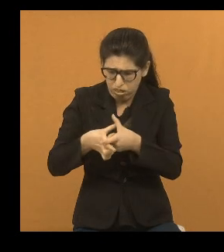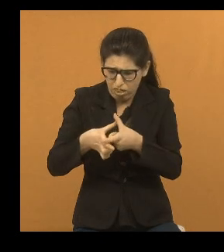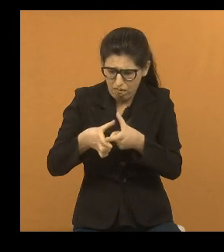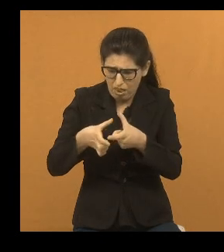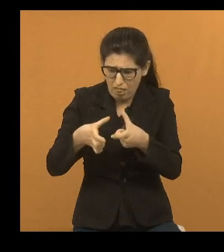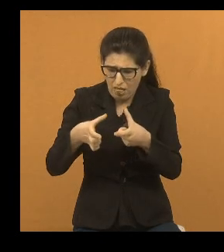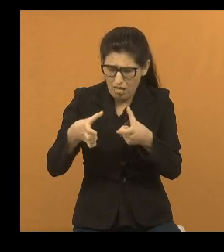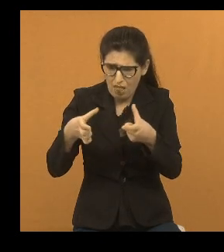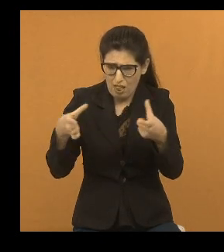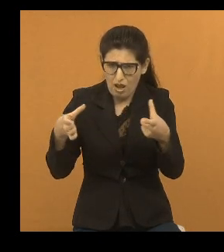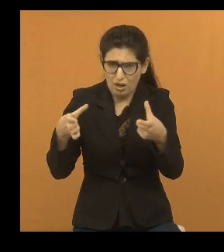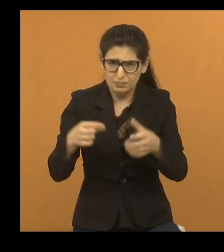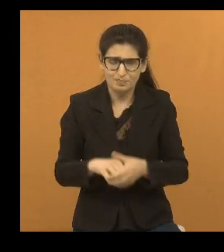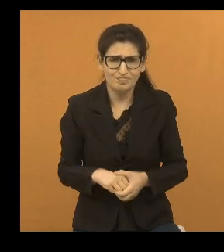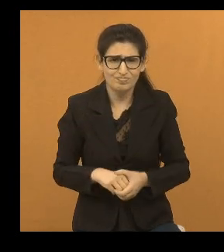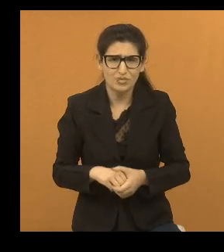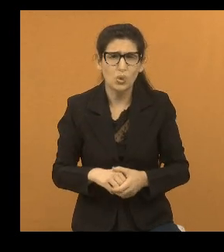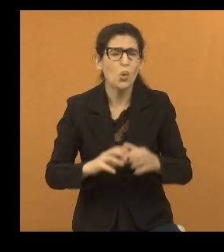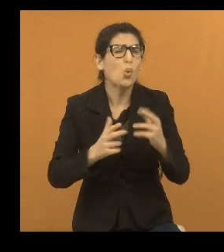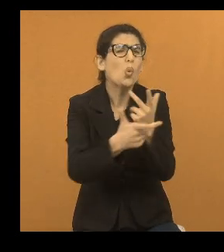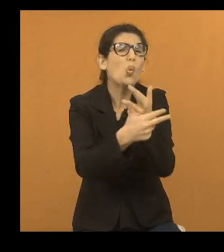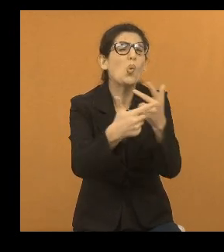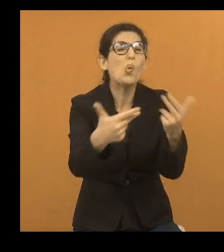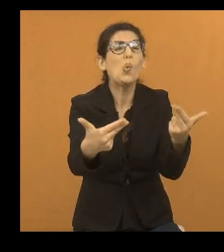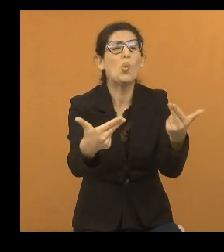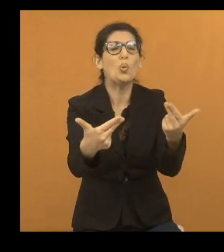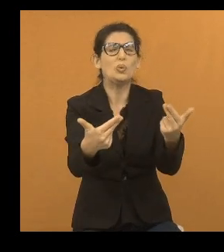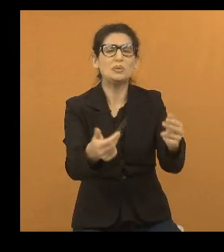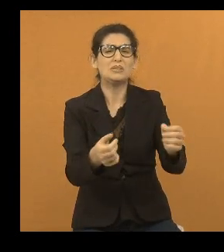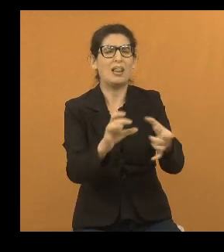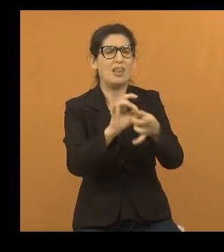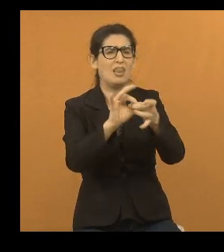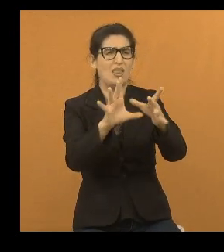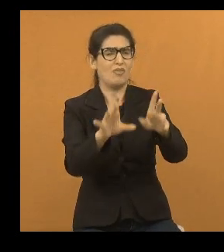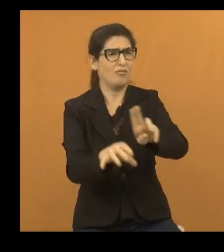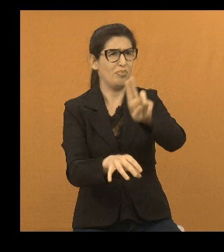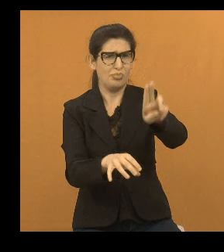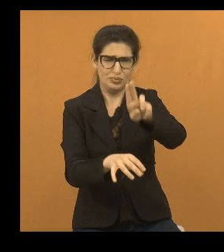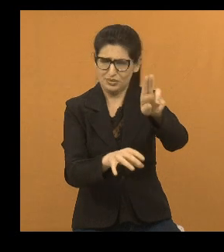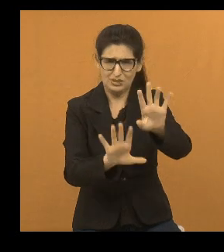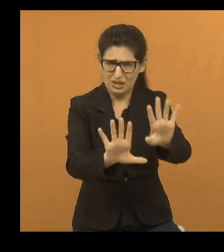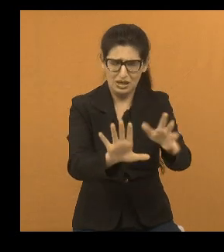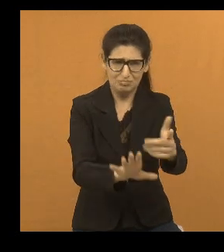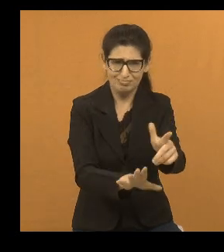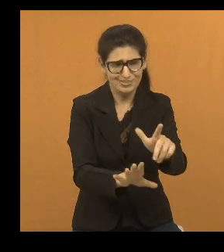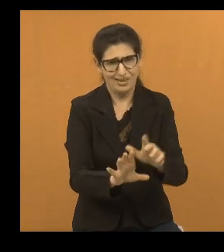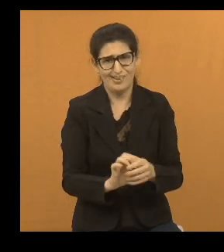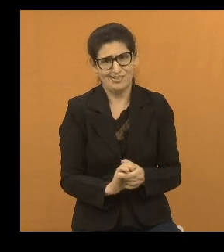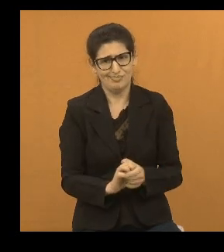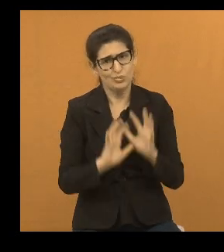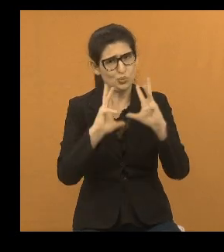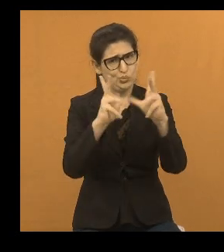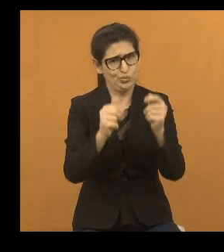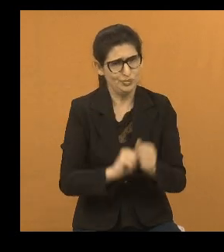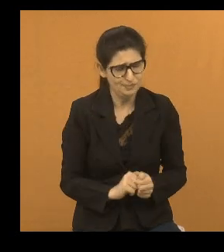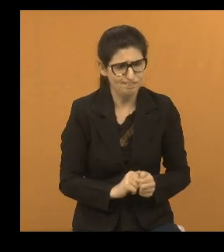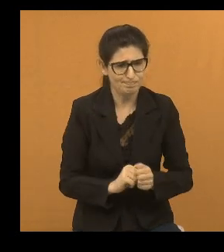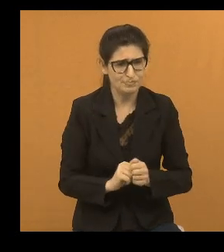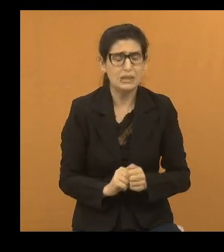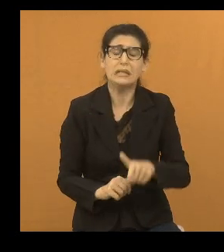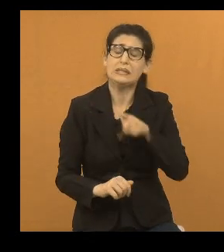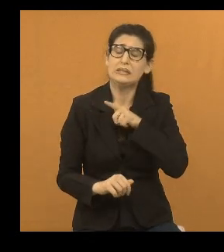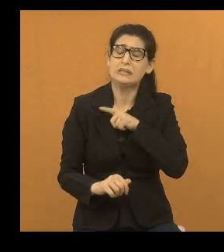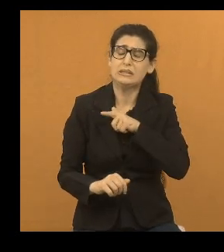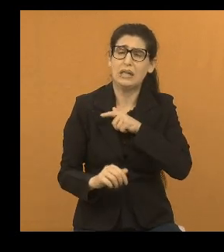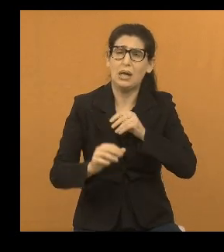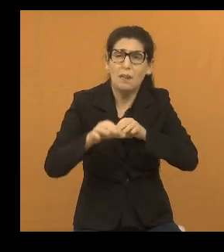a disponibilidade de equipamentos públicos não acompanhou esse crescimento. Nós temos, então, a divisão por unidades de